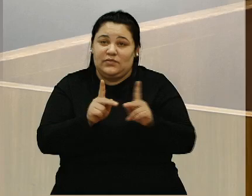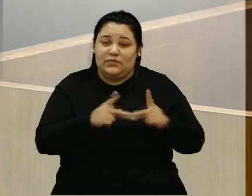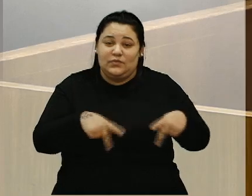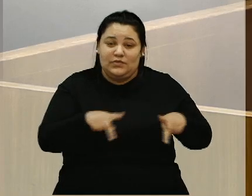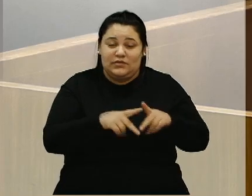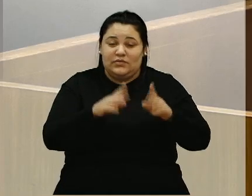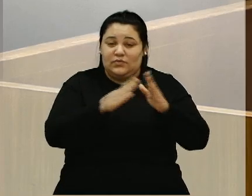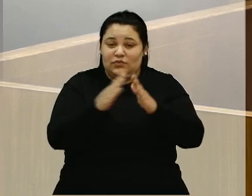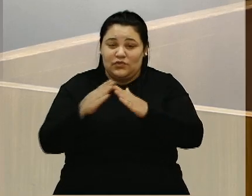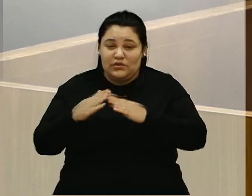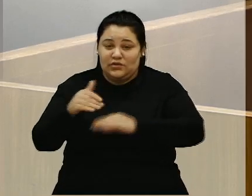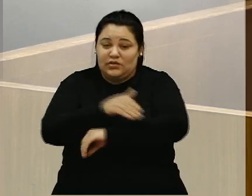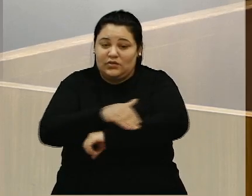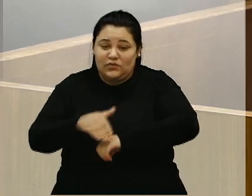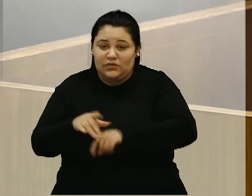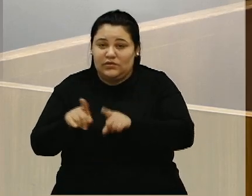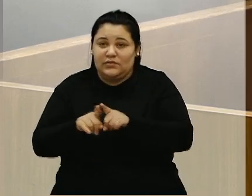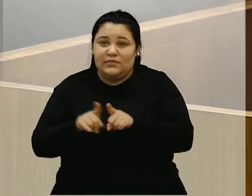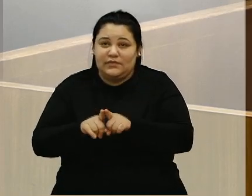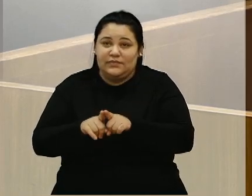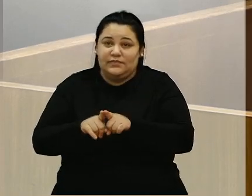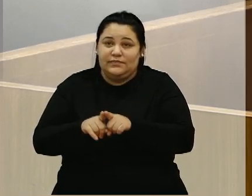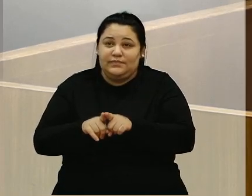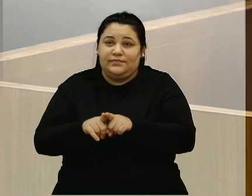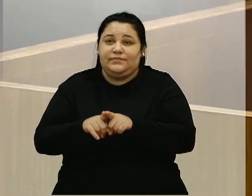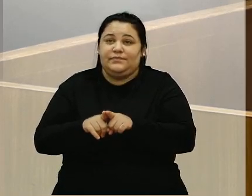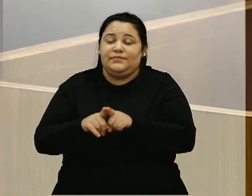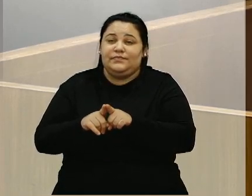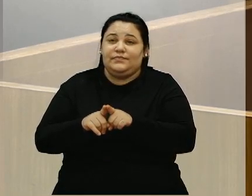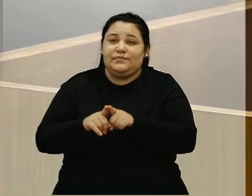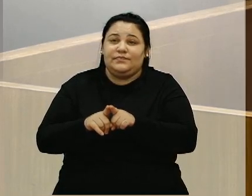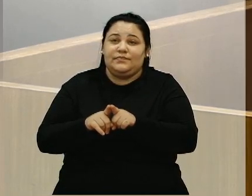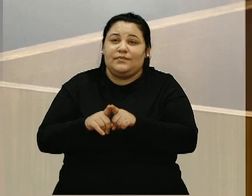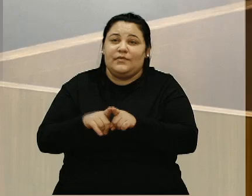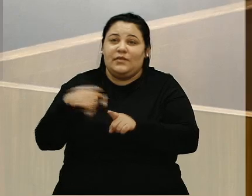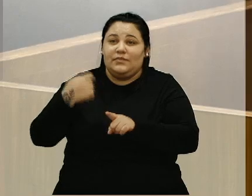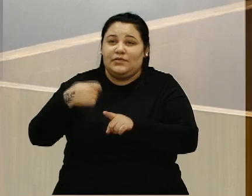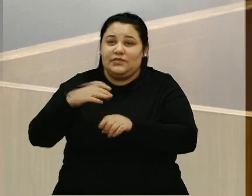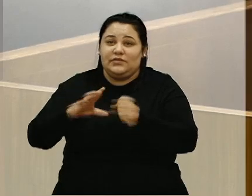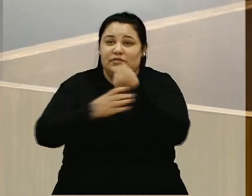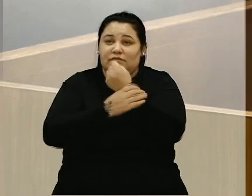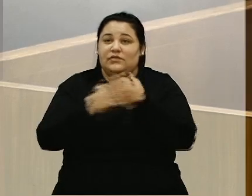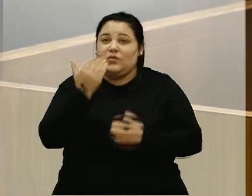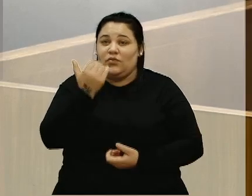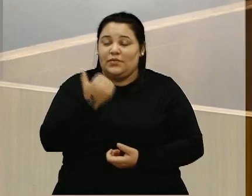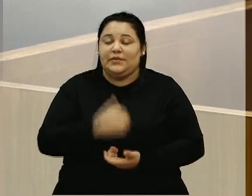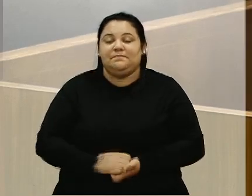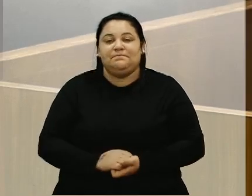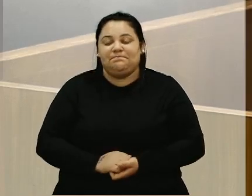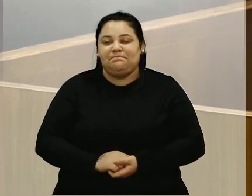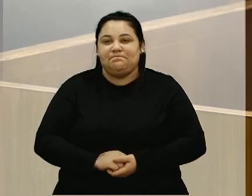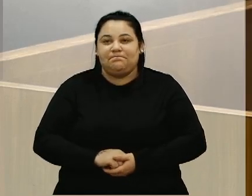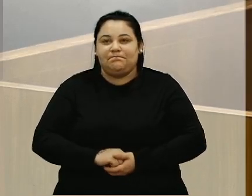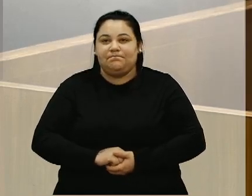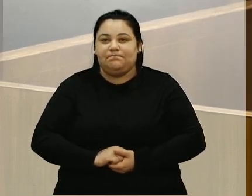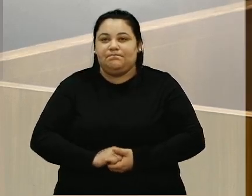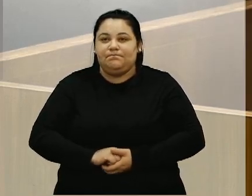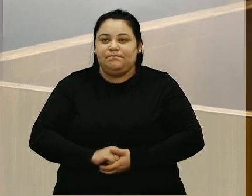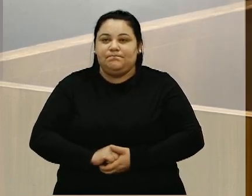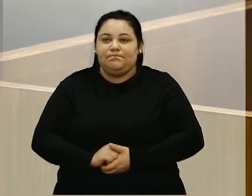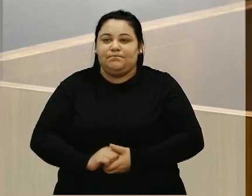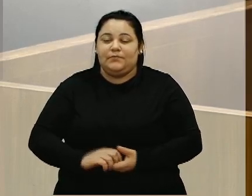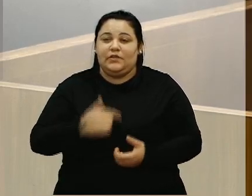de rua e aqueles que enfrentam segurança alimentar e nutricional. E eu fico feliz